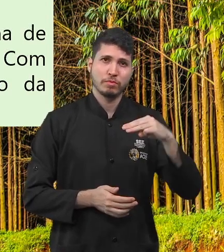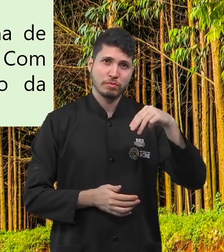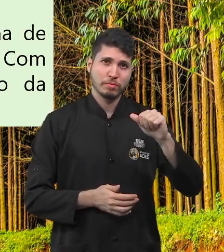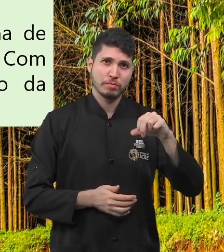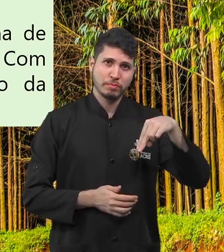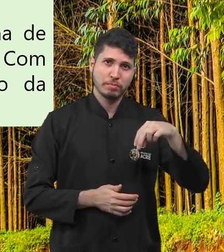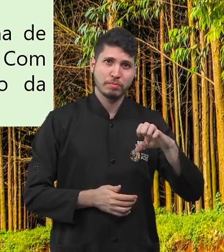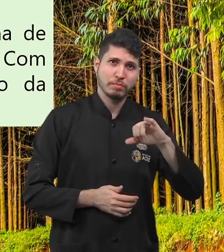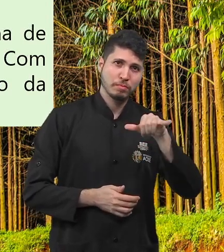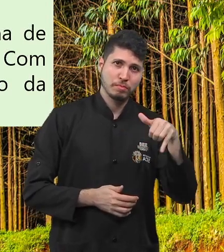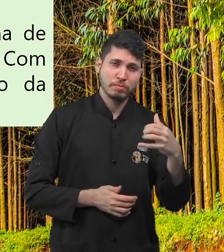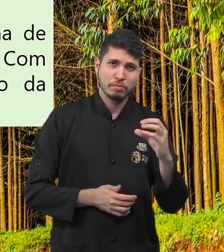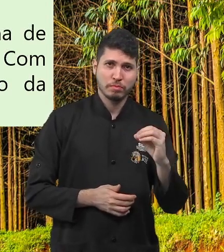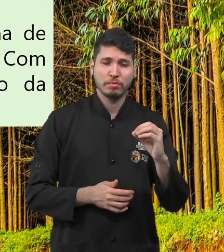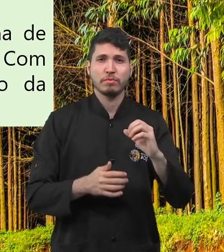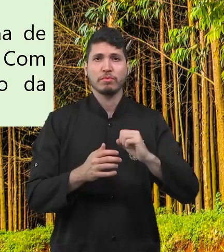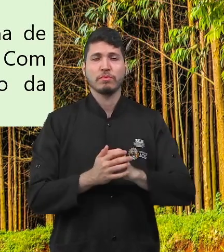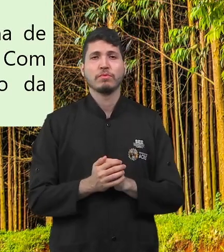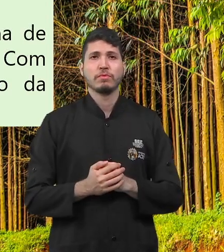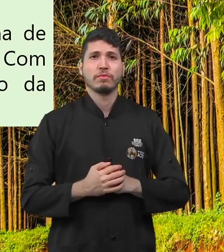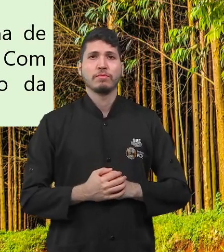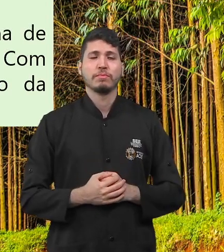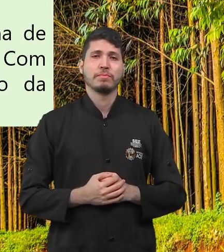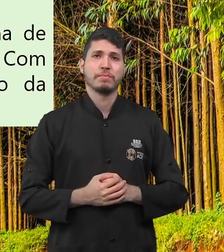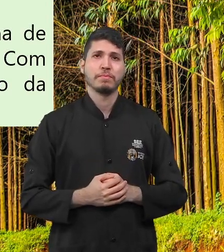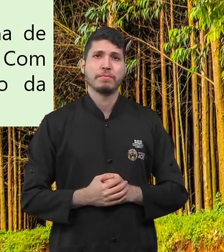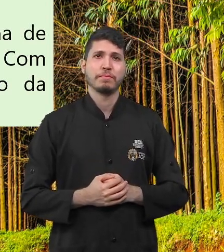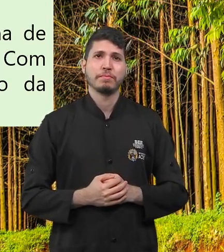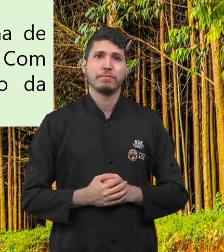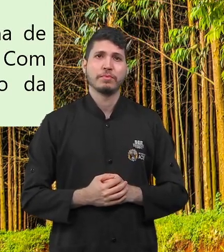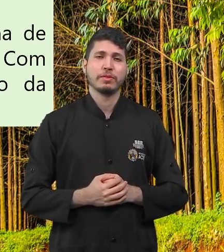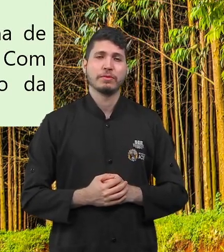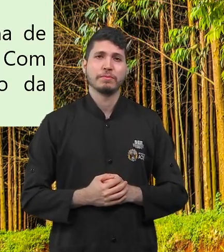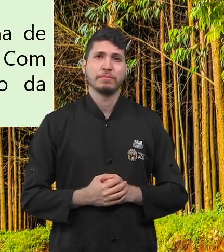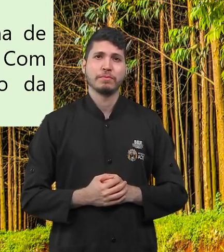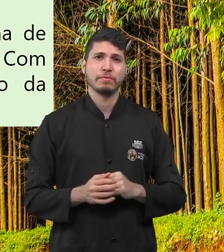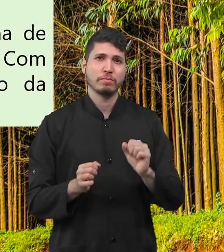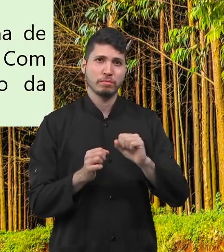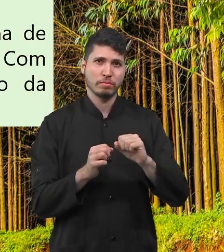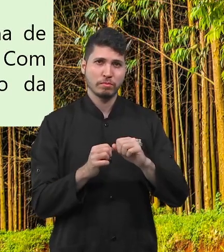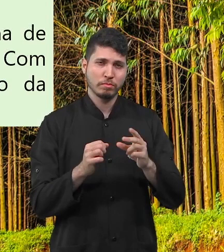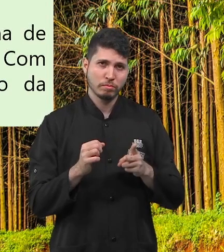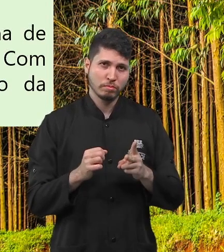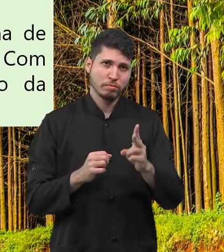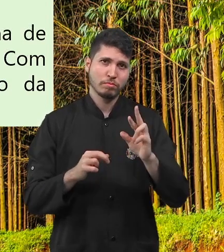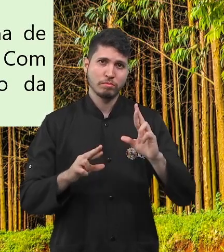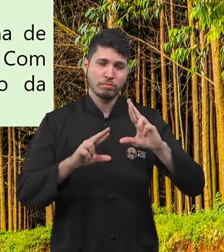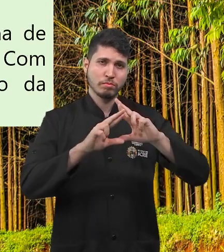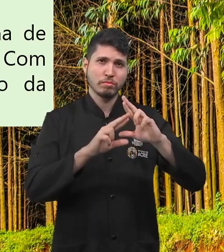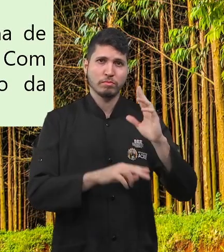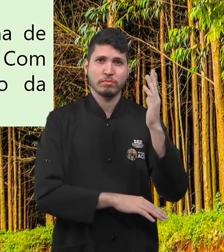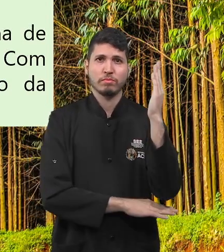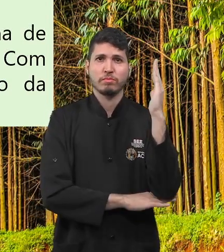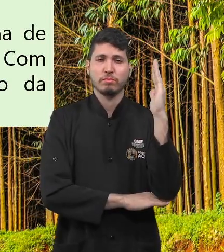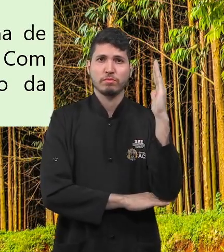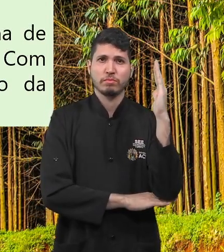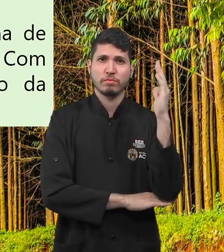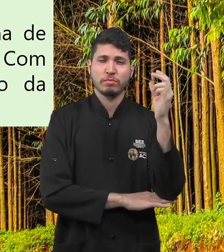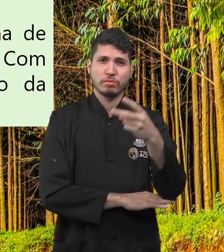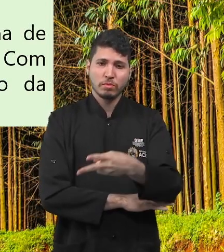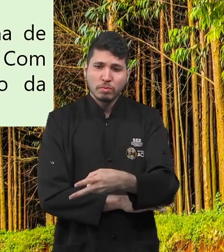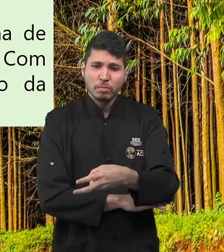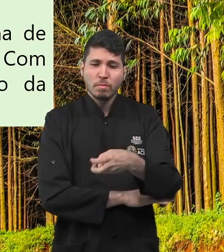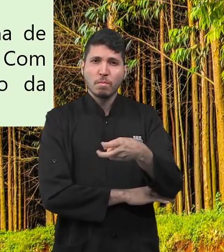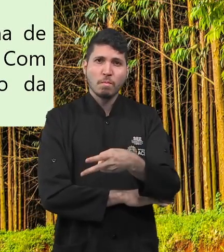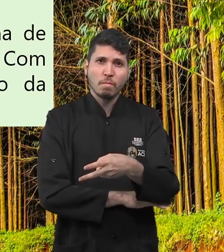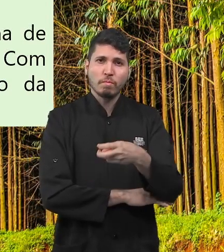realização do sistema de rodízio, permitindo a produção contínua e sustentável de madeira, com extração feita de